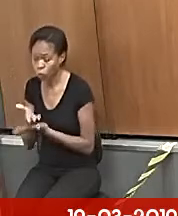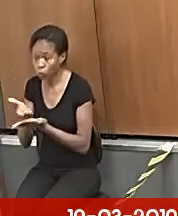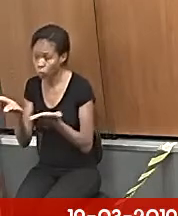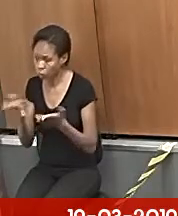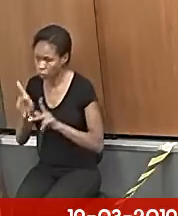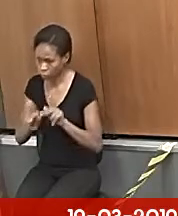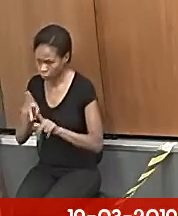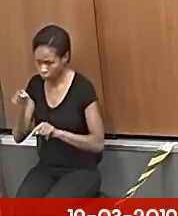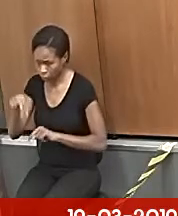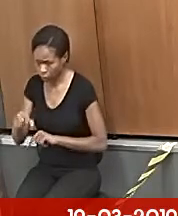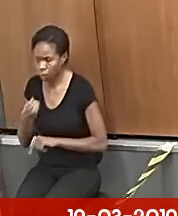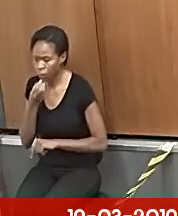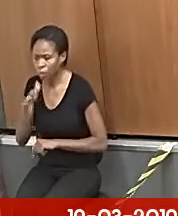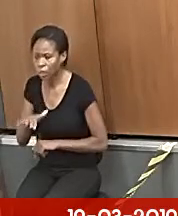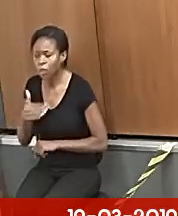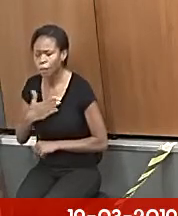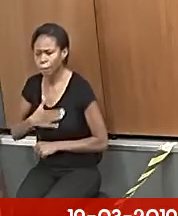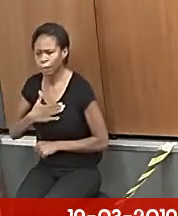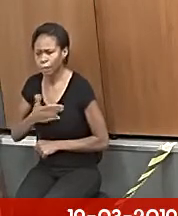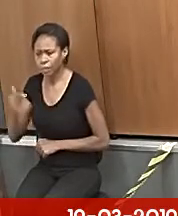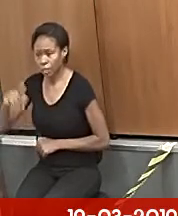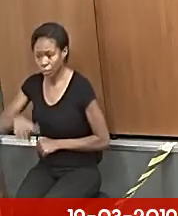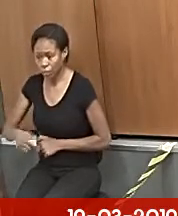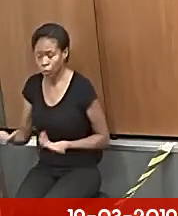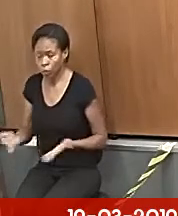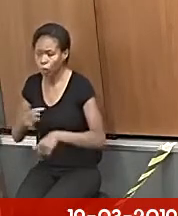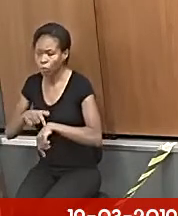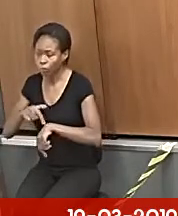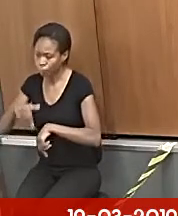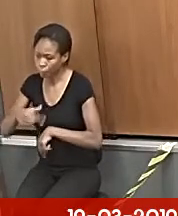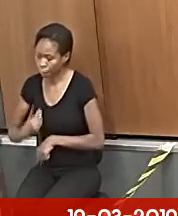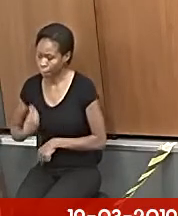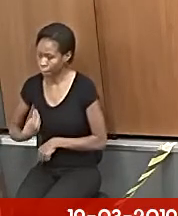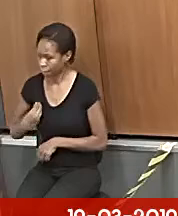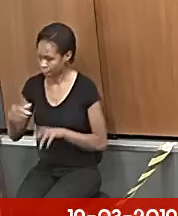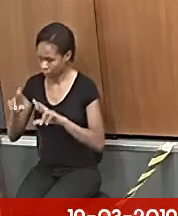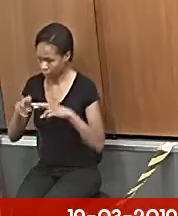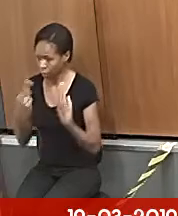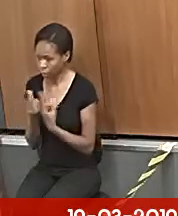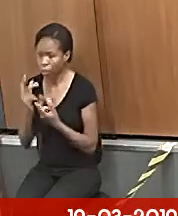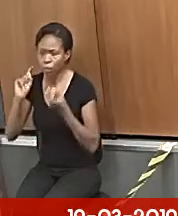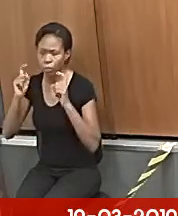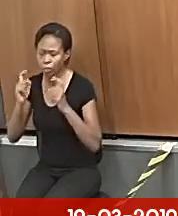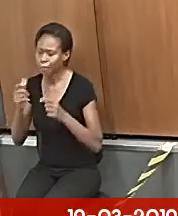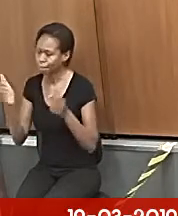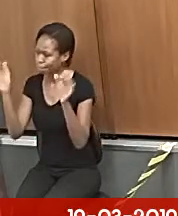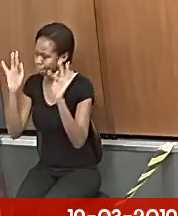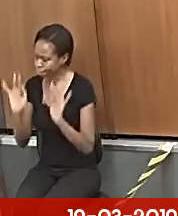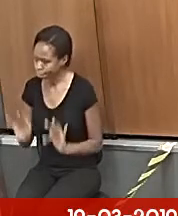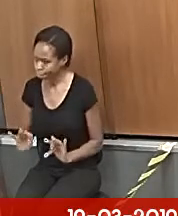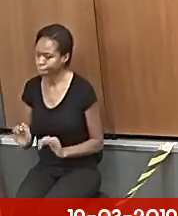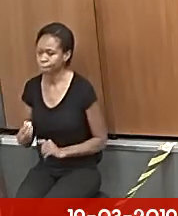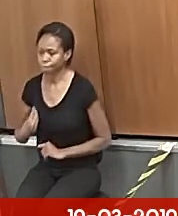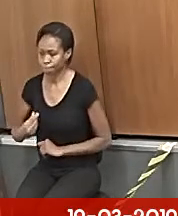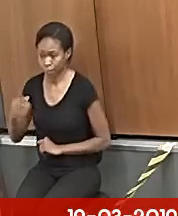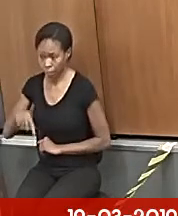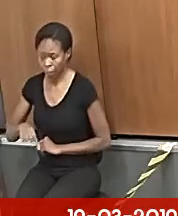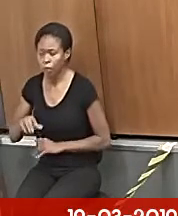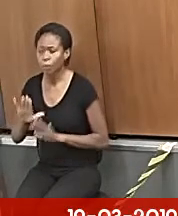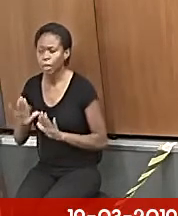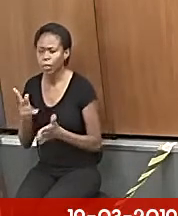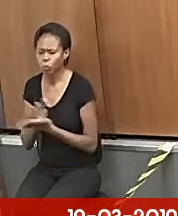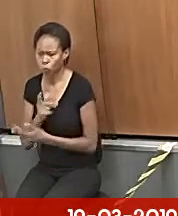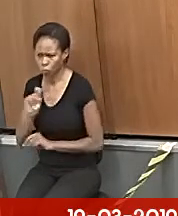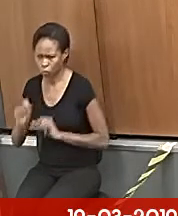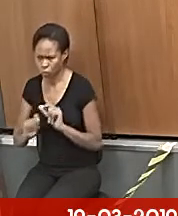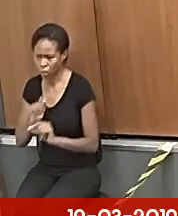é um prazer muito grande nós estávamos aqui neste momento participando dessa reunião ficamos muito feliz sabe é acontece é o seguinte